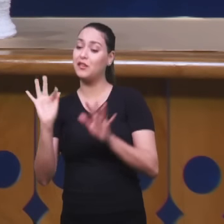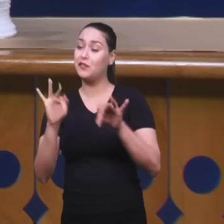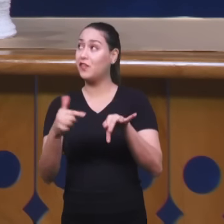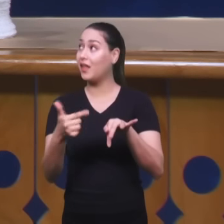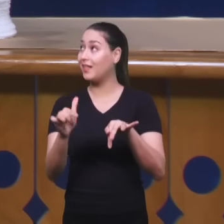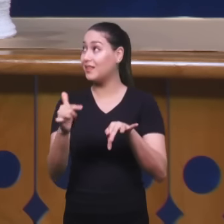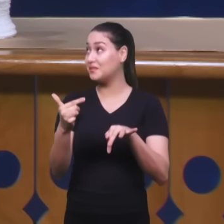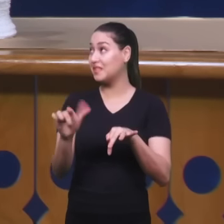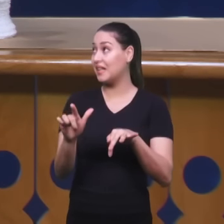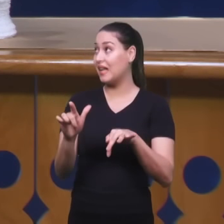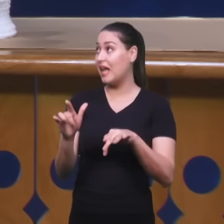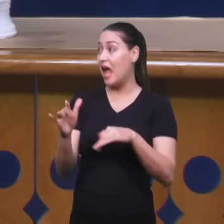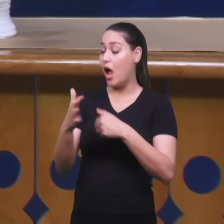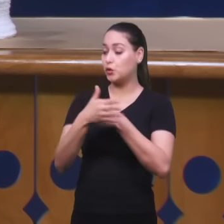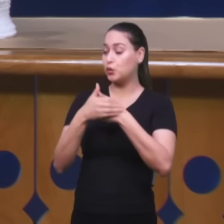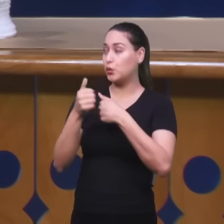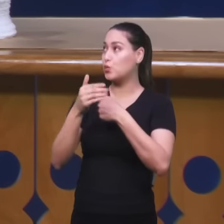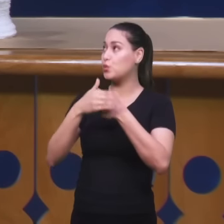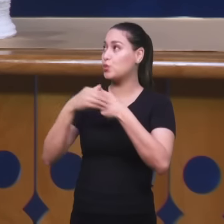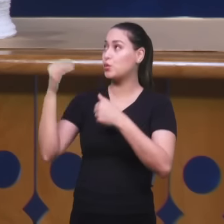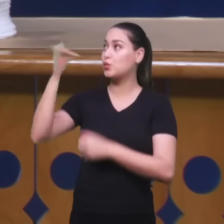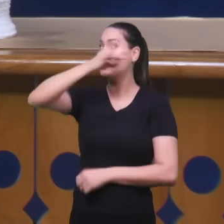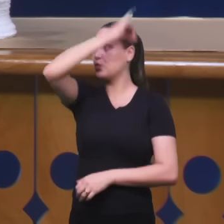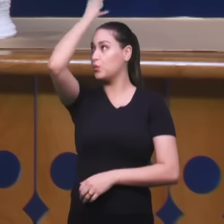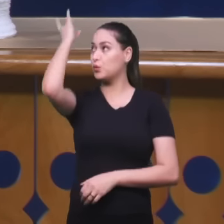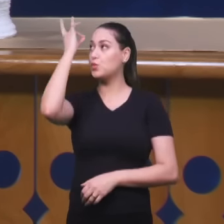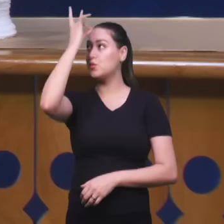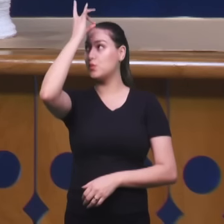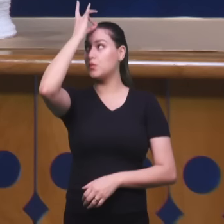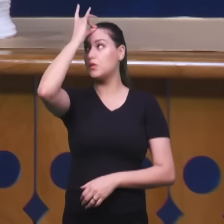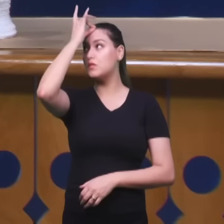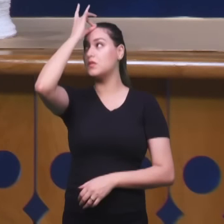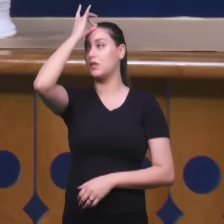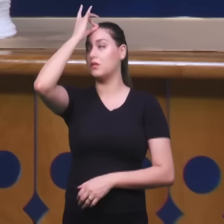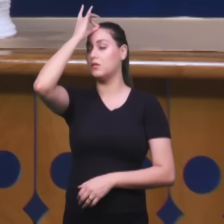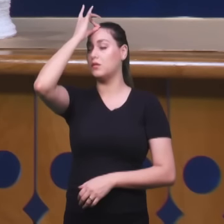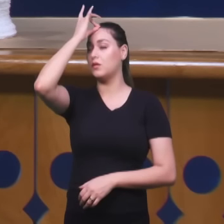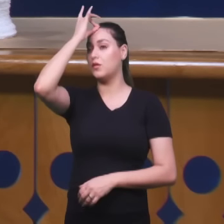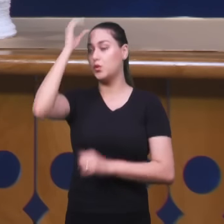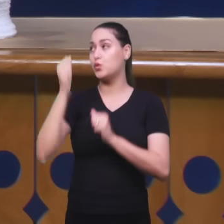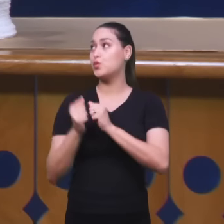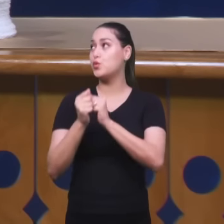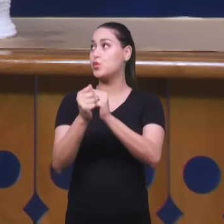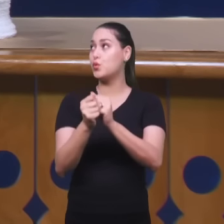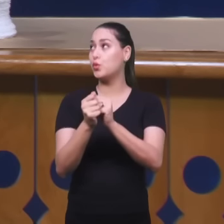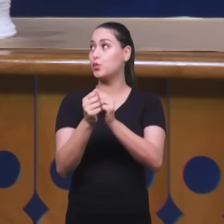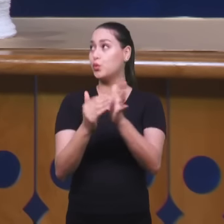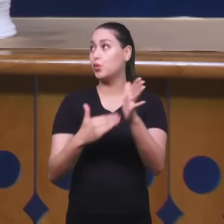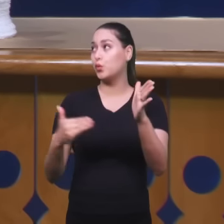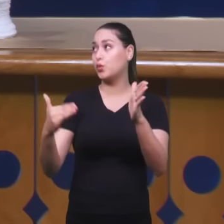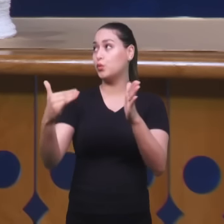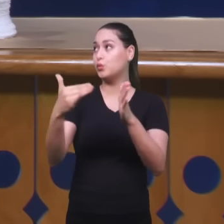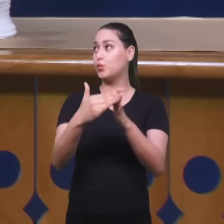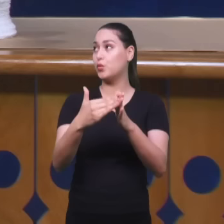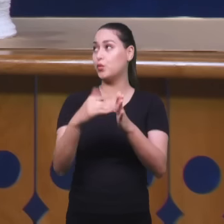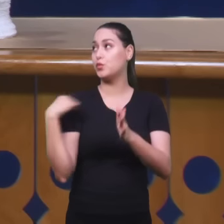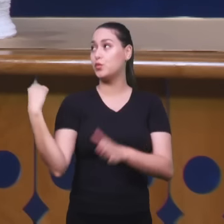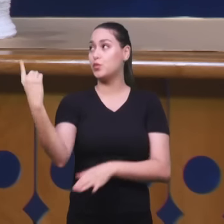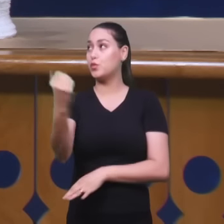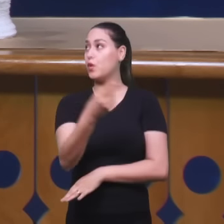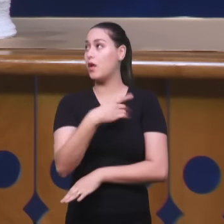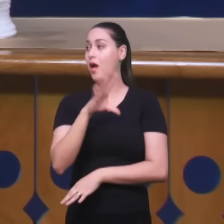e bondoso Pai As doces, santas, eternas consolações Do Espírito Santo Repousem sobre todos vós